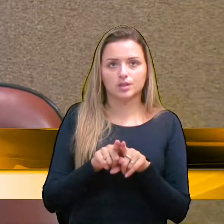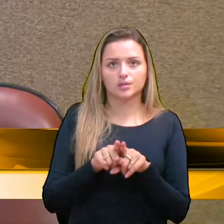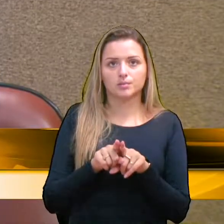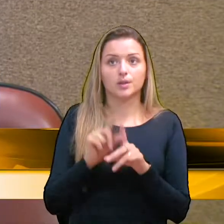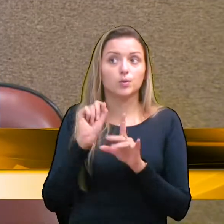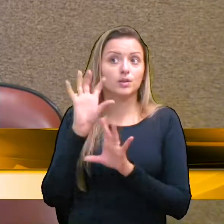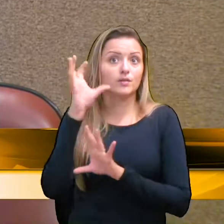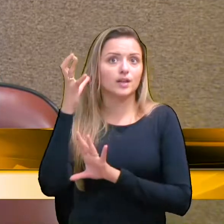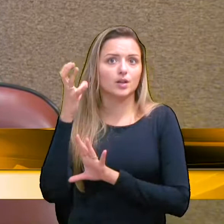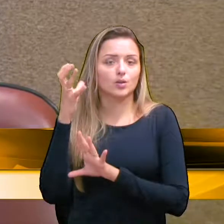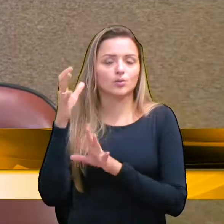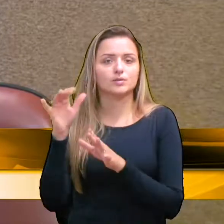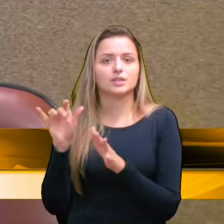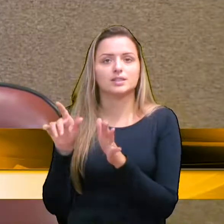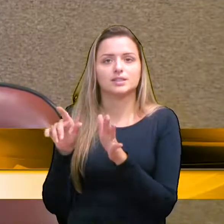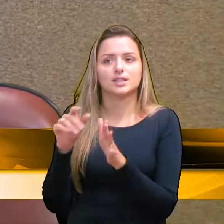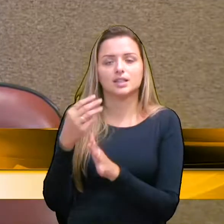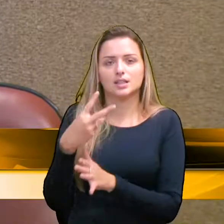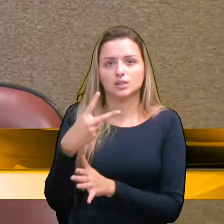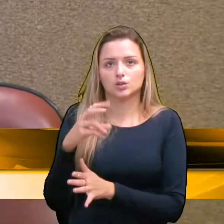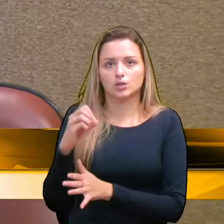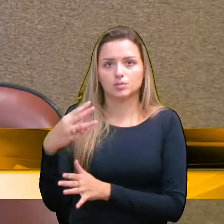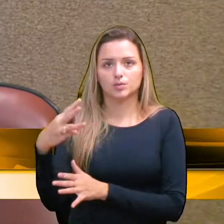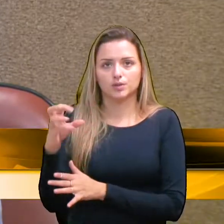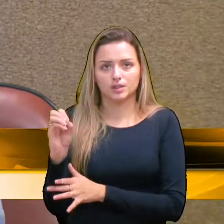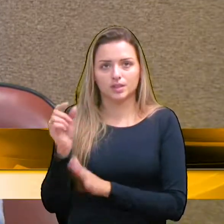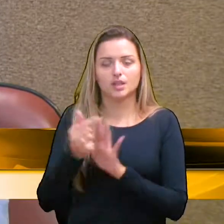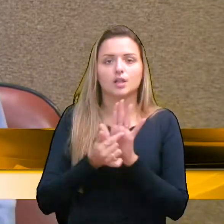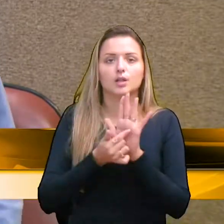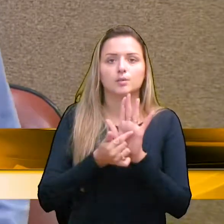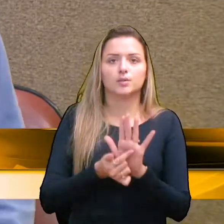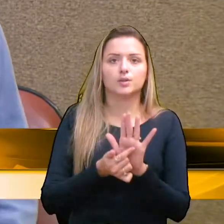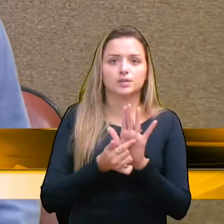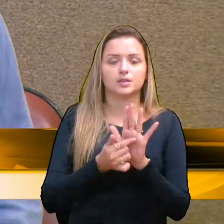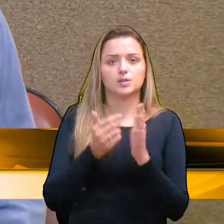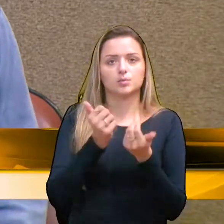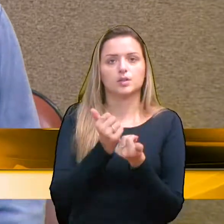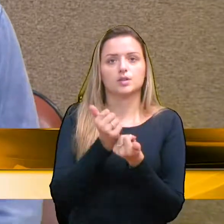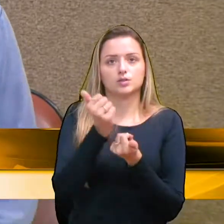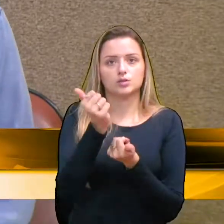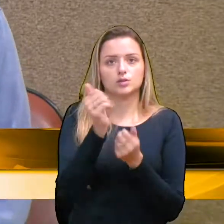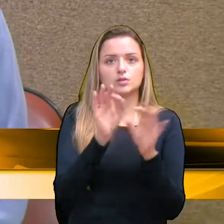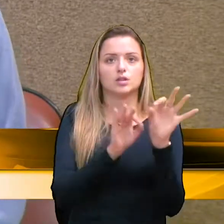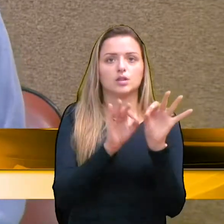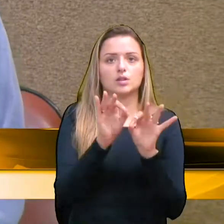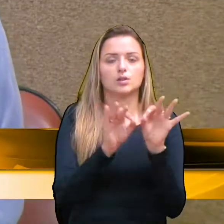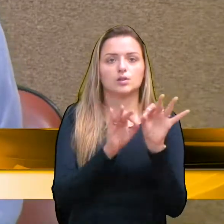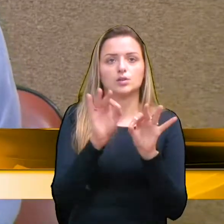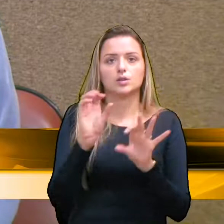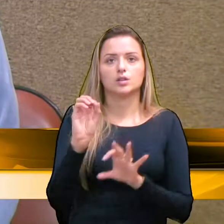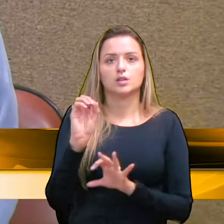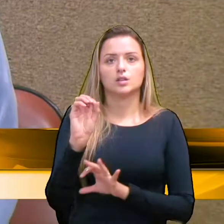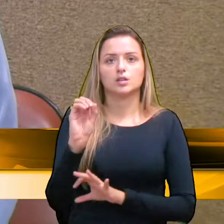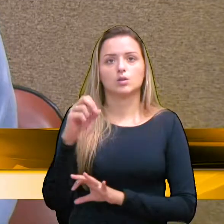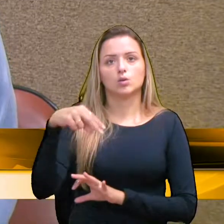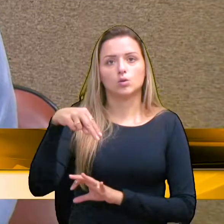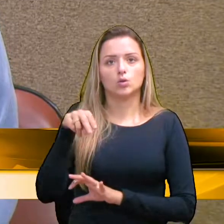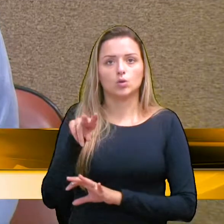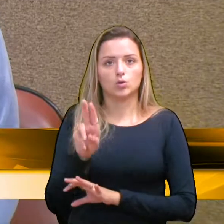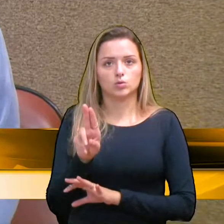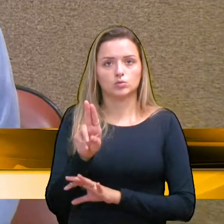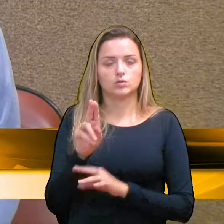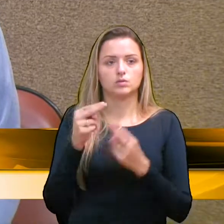2030 para o Desenvolvimento Sustentável citado pelo diretor-geral da Organização das Nações Unidas,